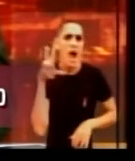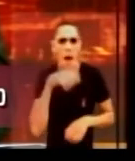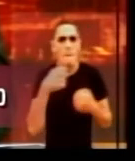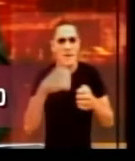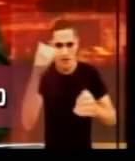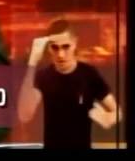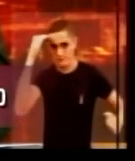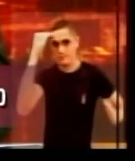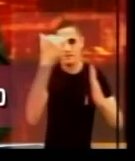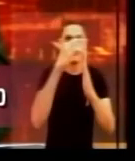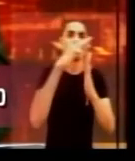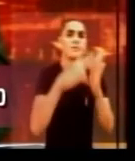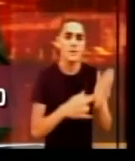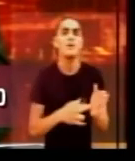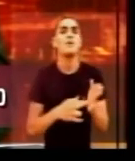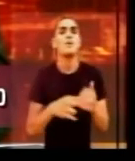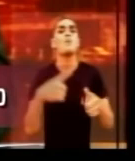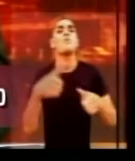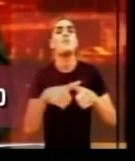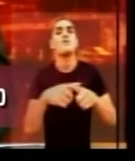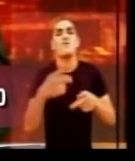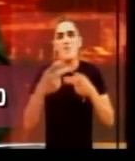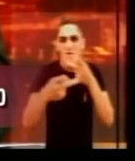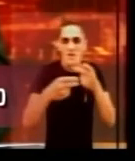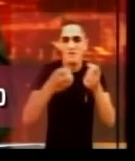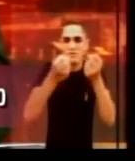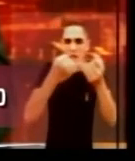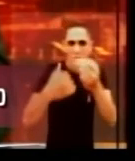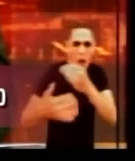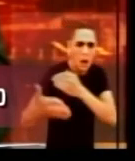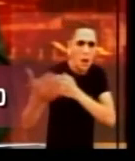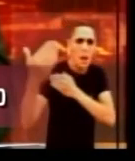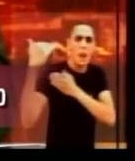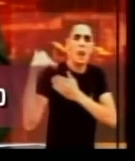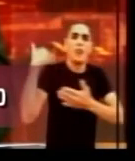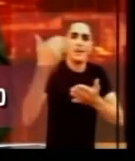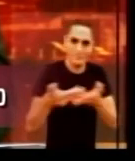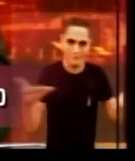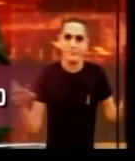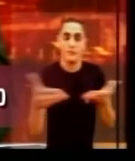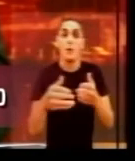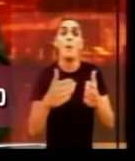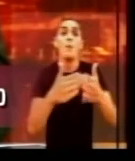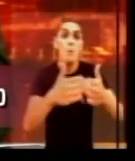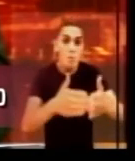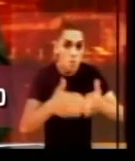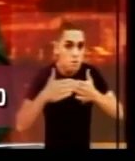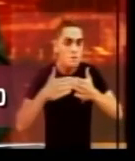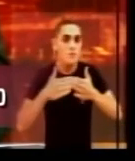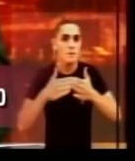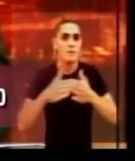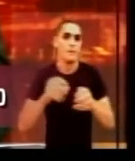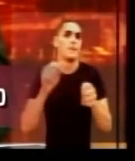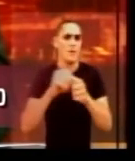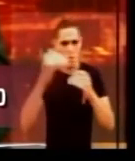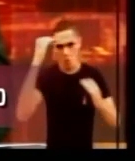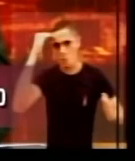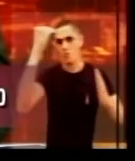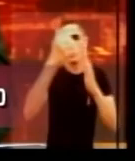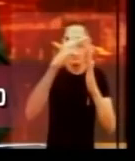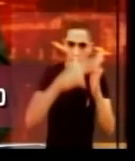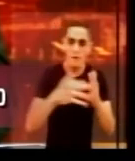as regras que nós estamos falando desde o início. Por favor, façam isso que